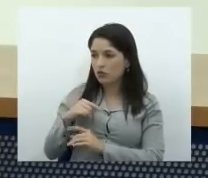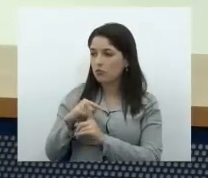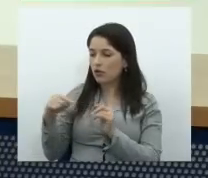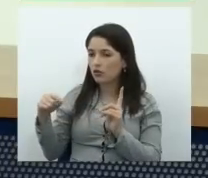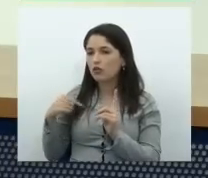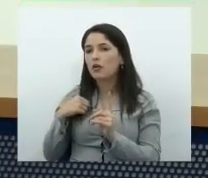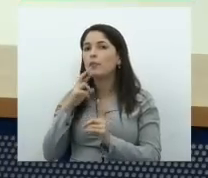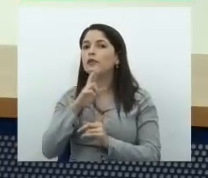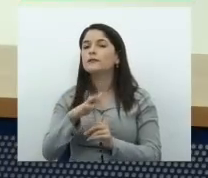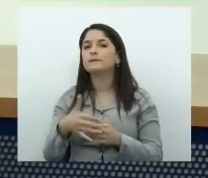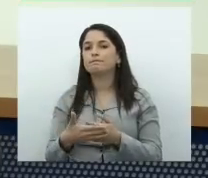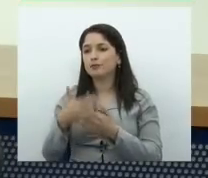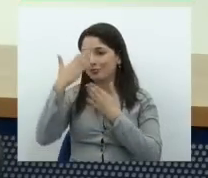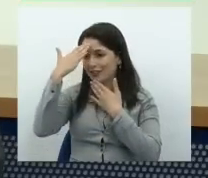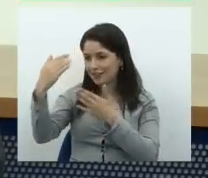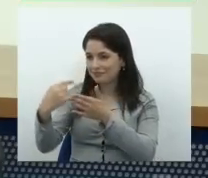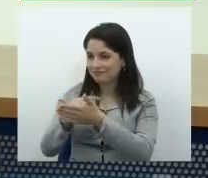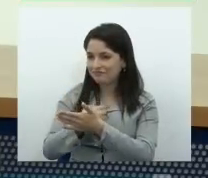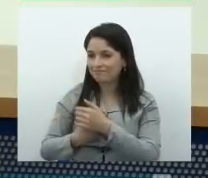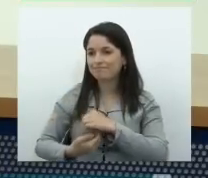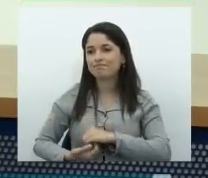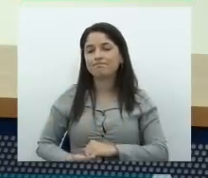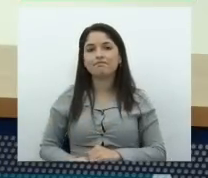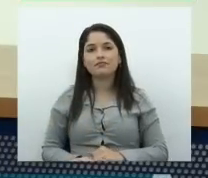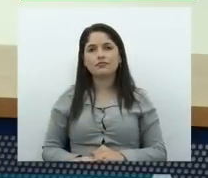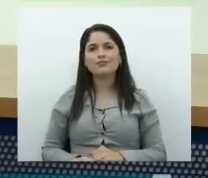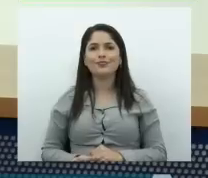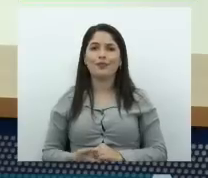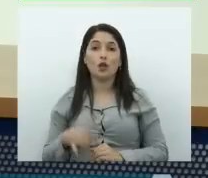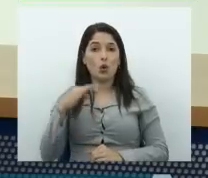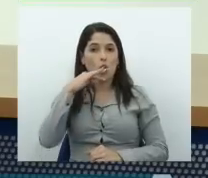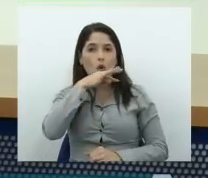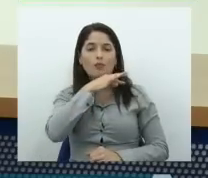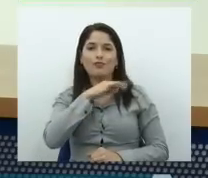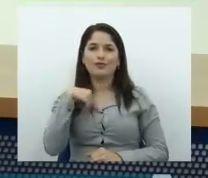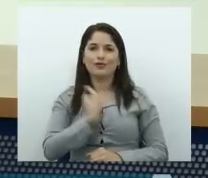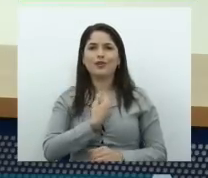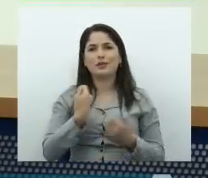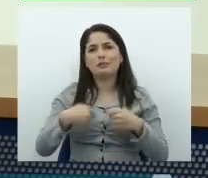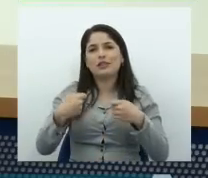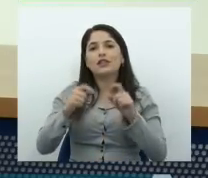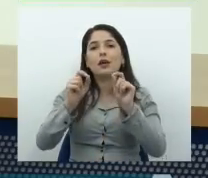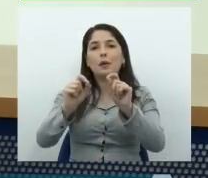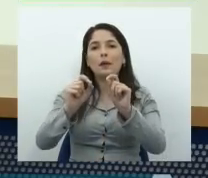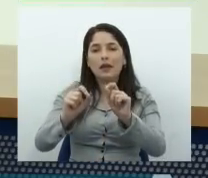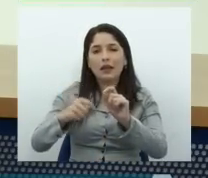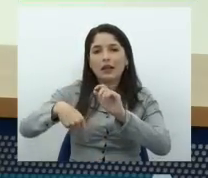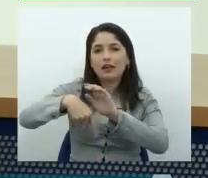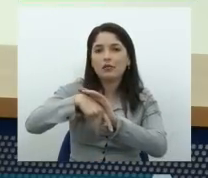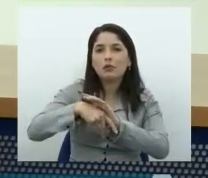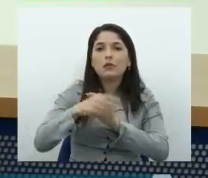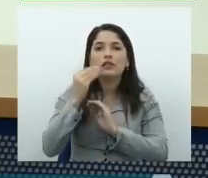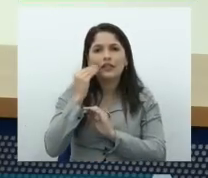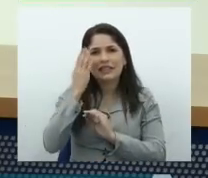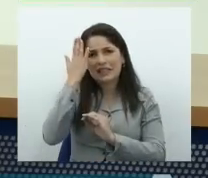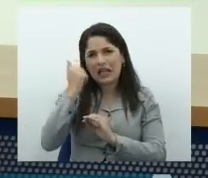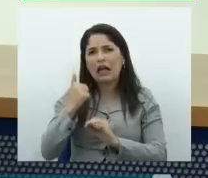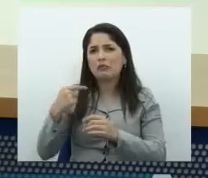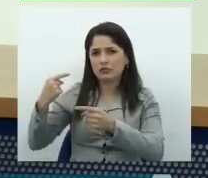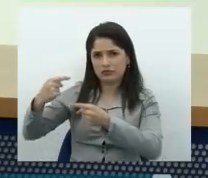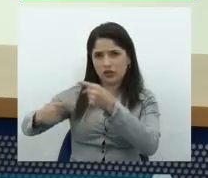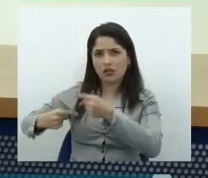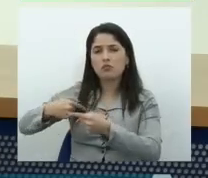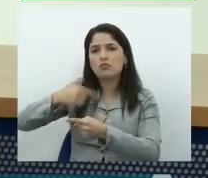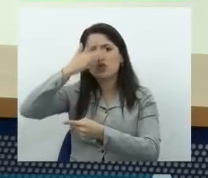pela pergunta. É lógico que nós vamos ter que enxugar a máquina pública. Isso está claro que virou um cabide de emprego à